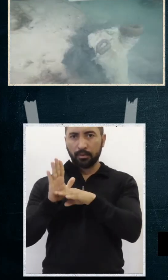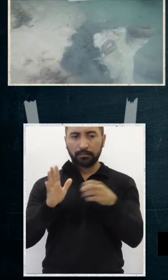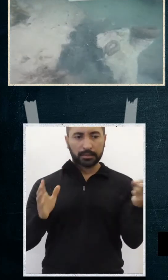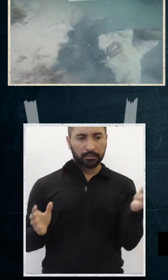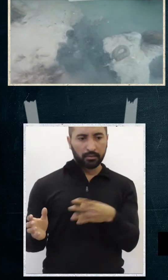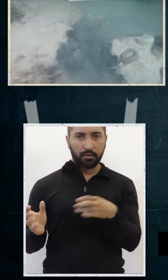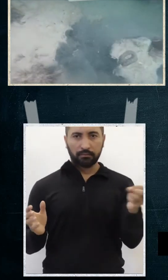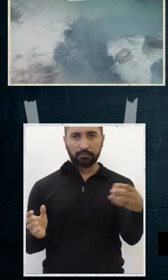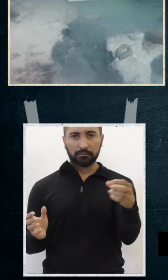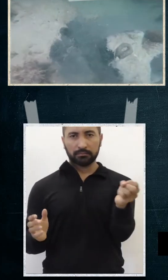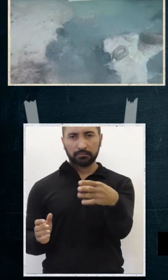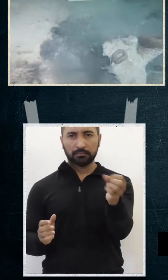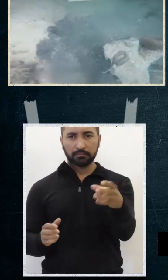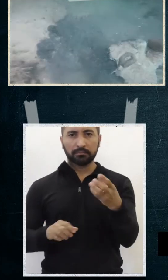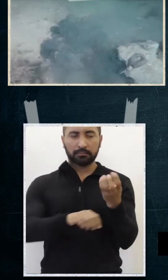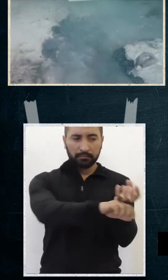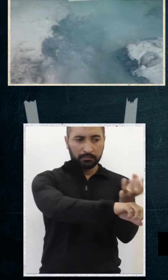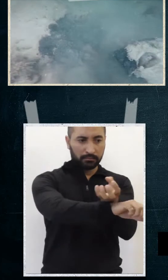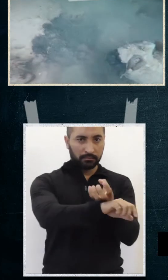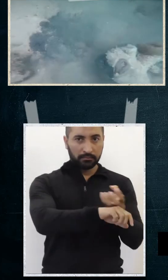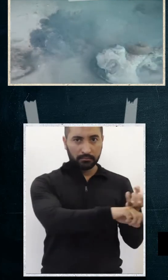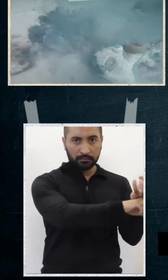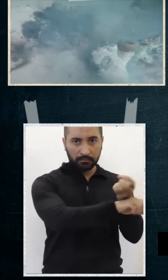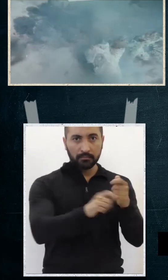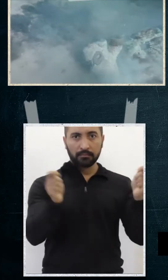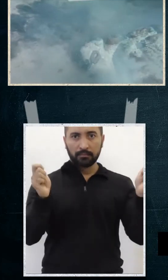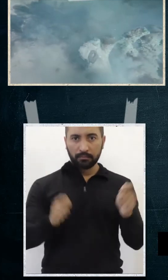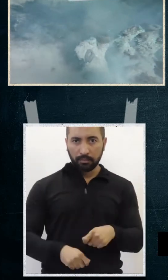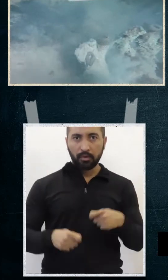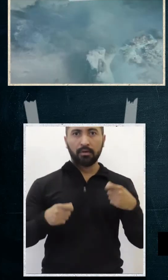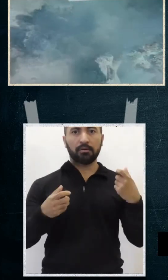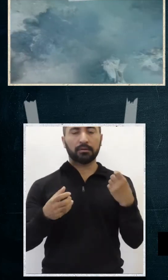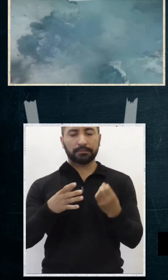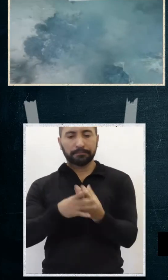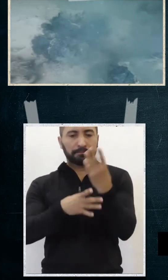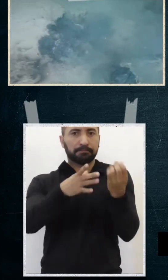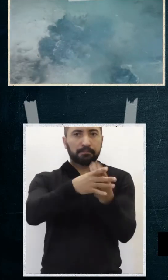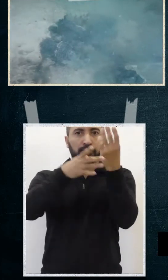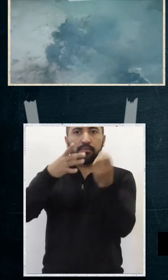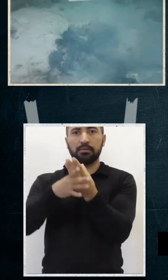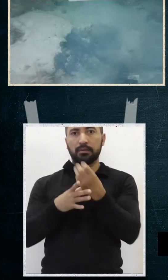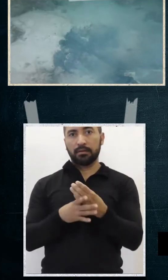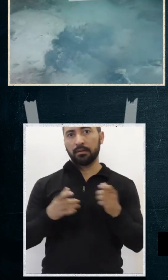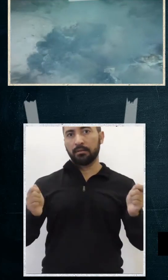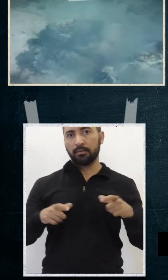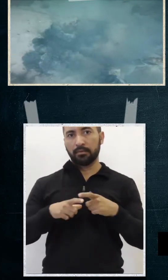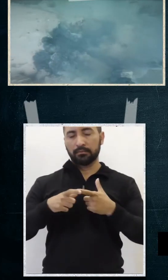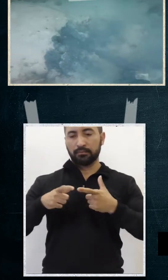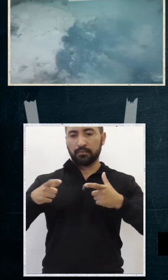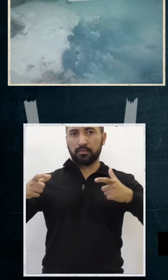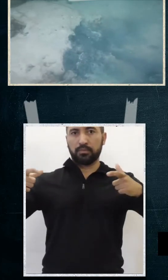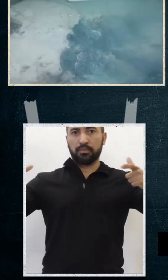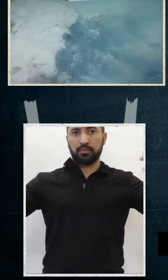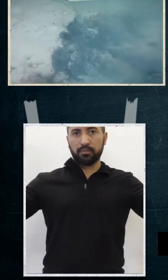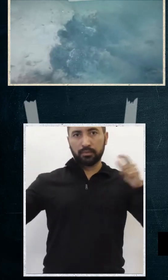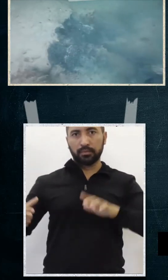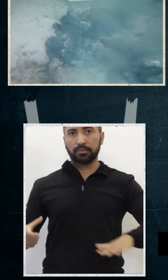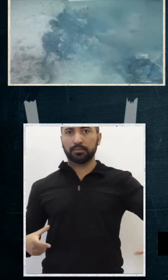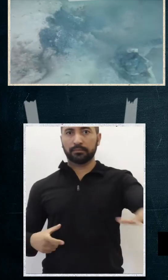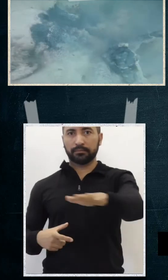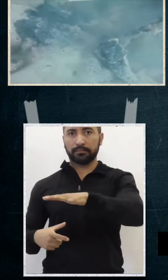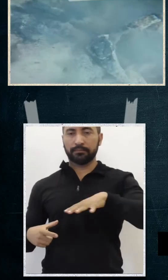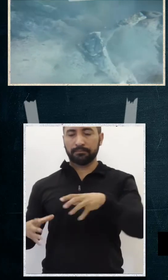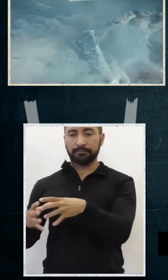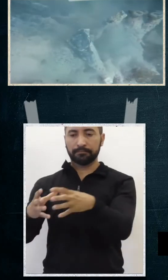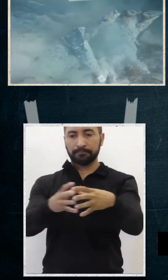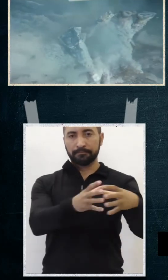para conseguir fortalecer essas colônias a través de colas inócuas e inertes que eviten o tombamento. Por outro lado, temos